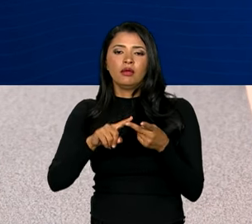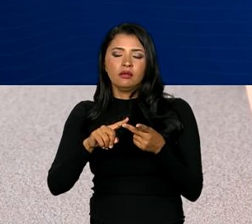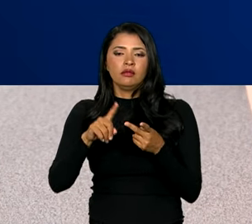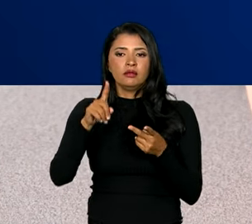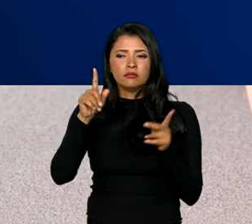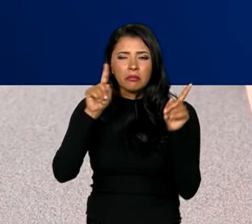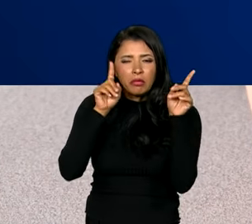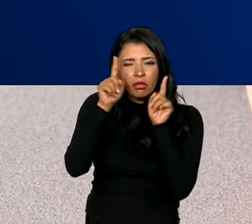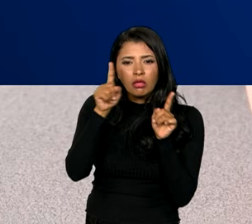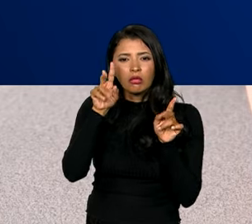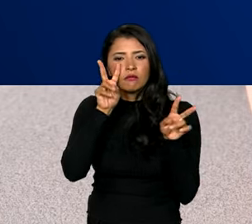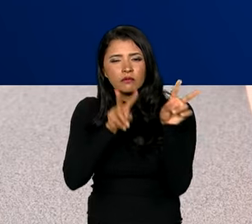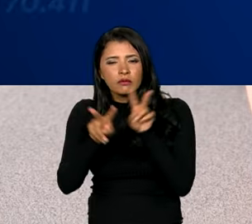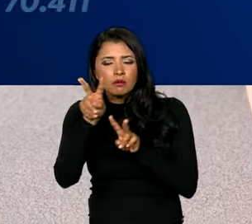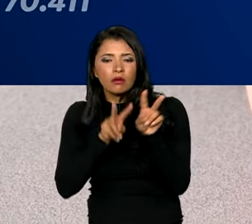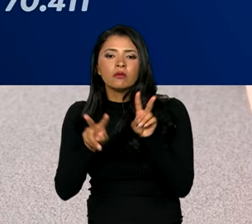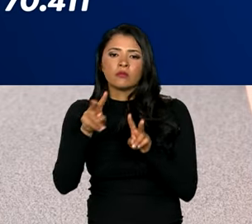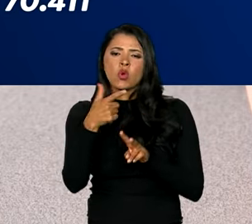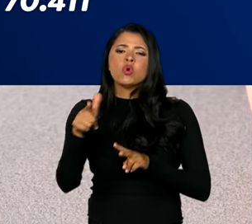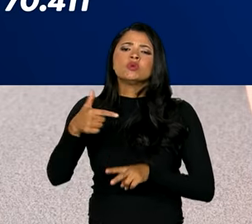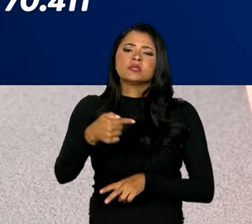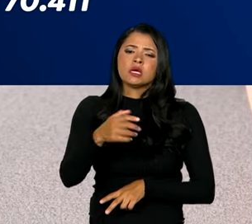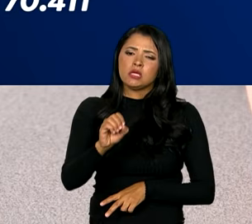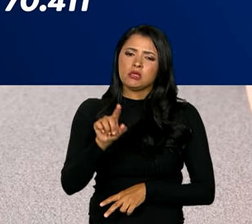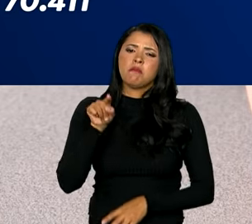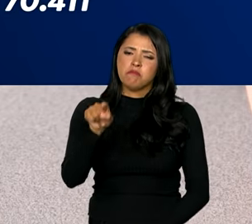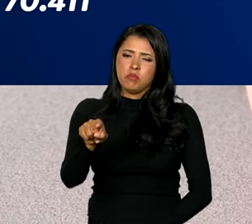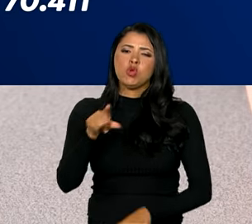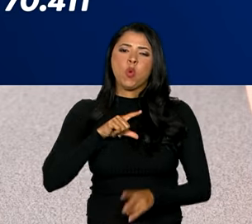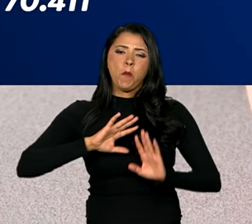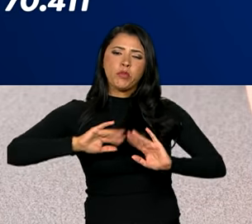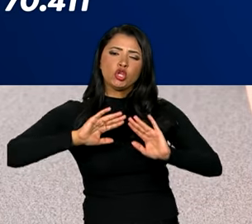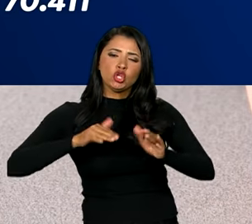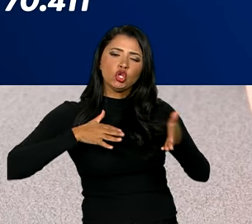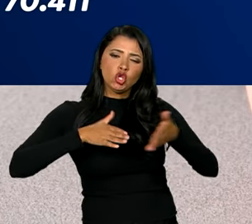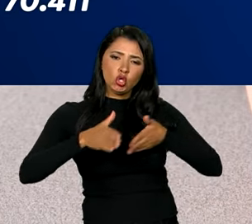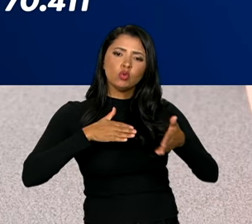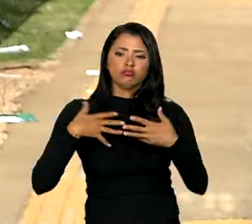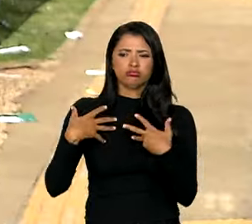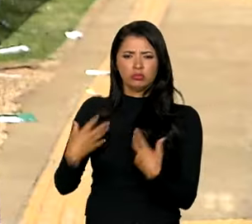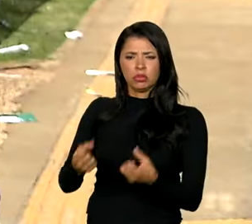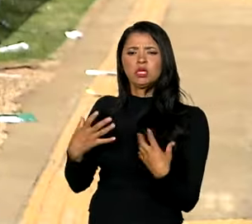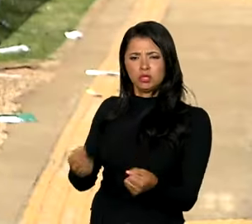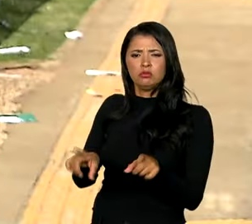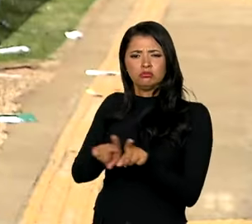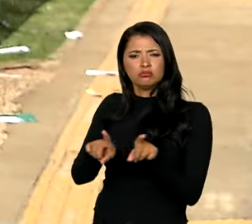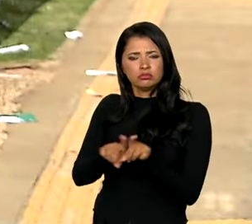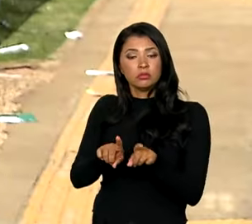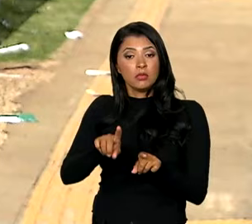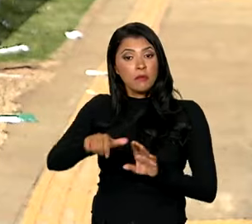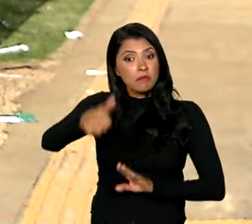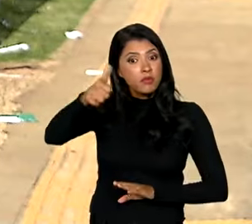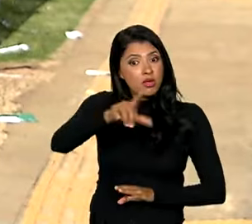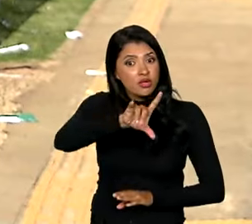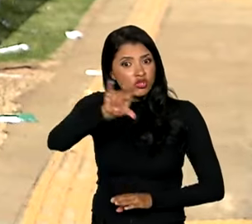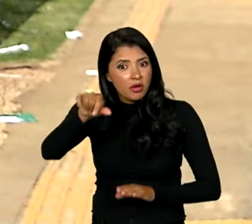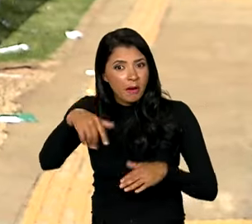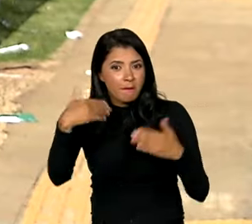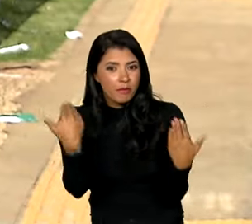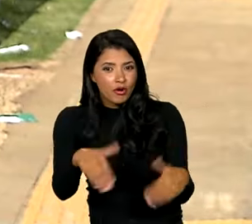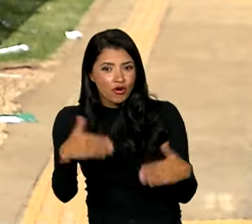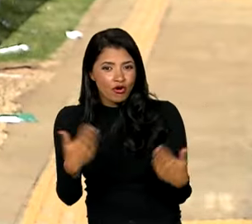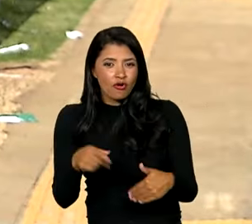visão outros0 pedidos de acessibilidade também foram aceitos nesse primeiro dia de prova Os